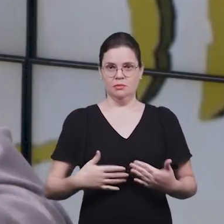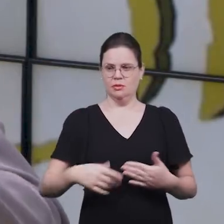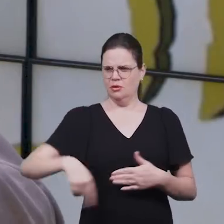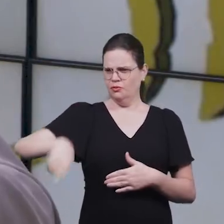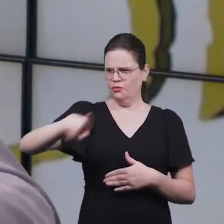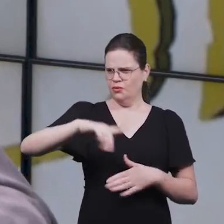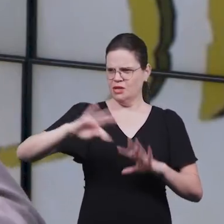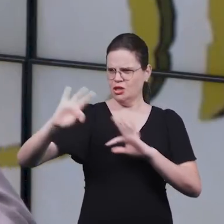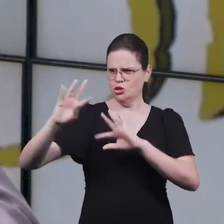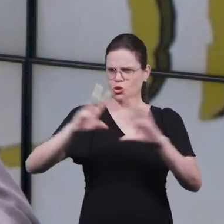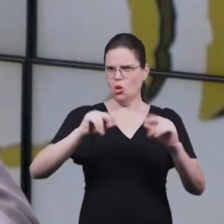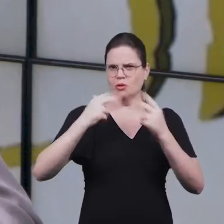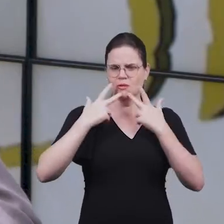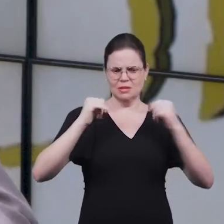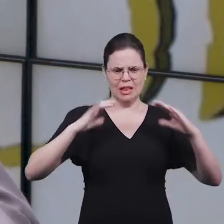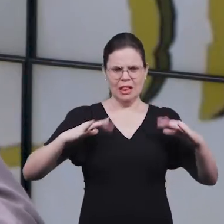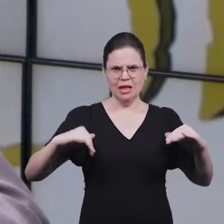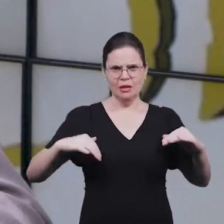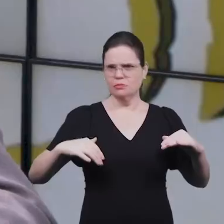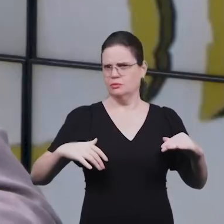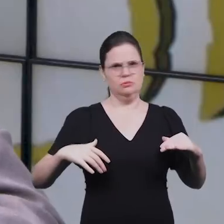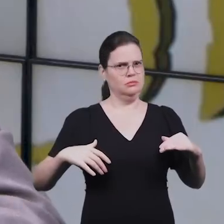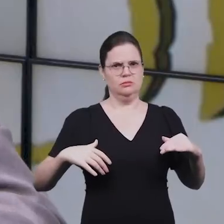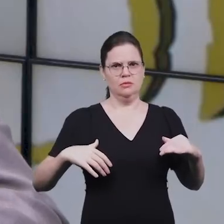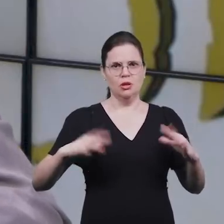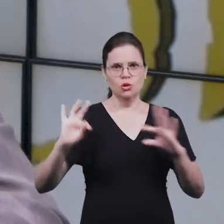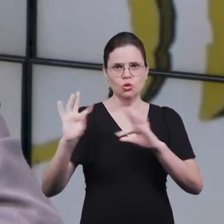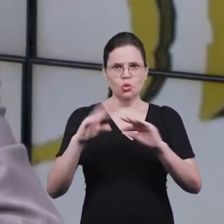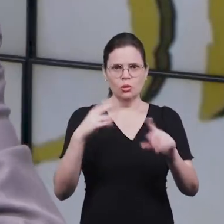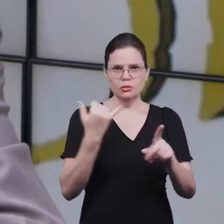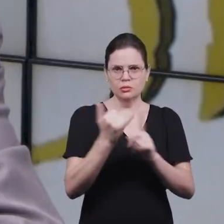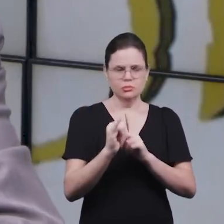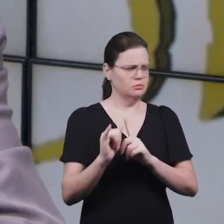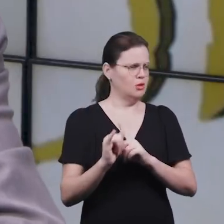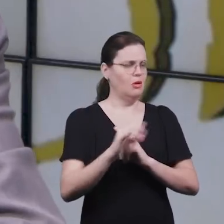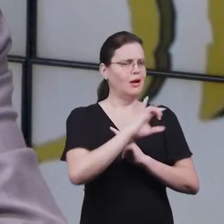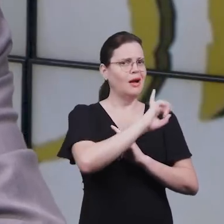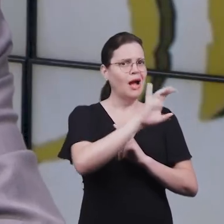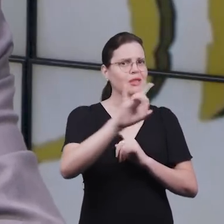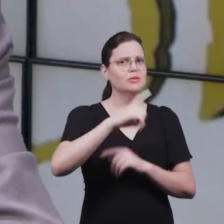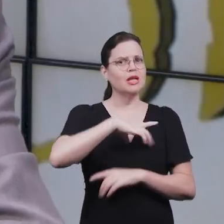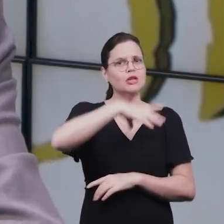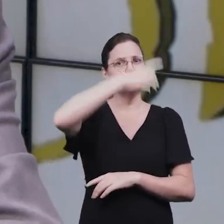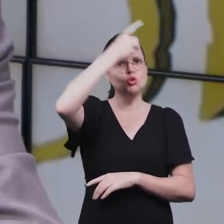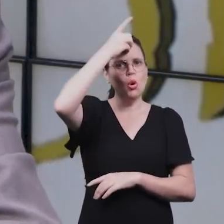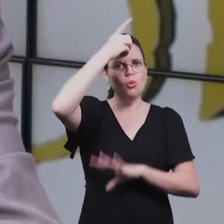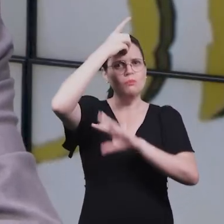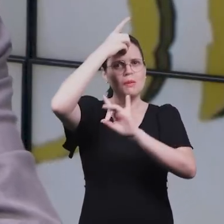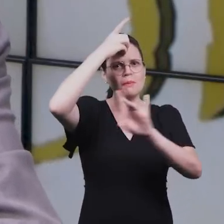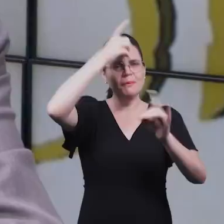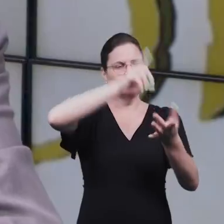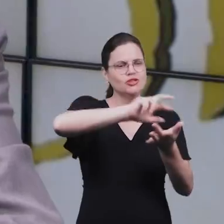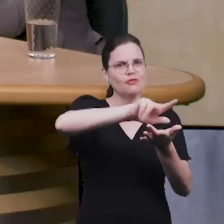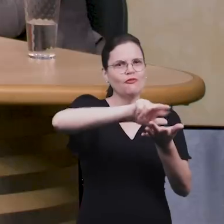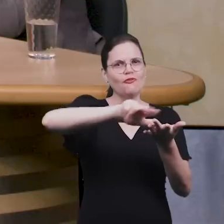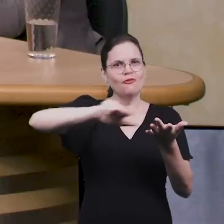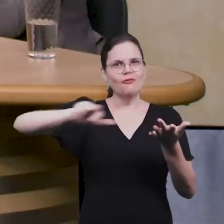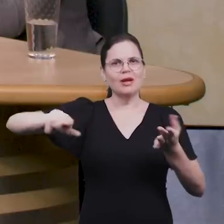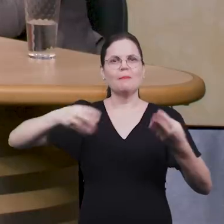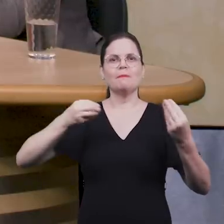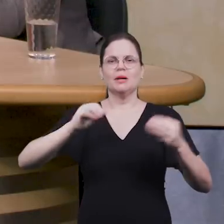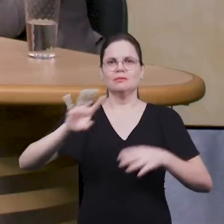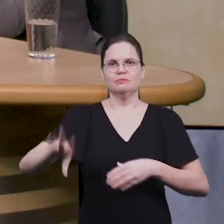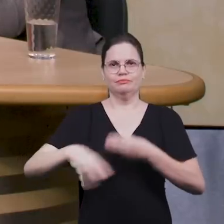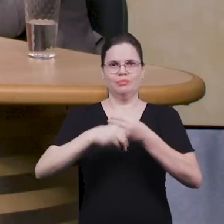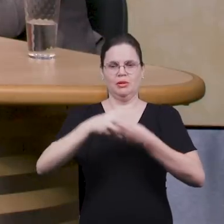Tem todos interpretação? Não. Mas cada um terá dons para a edificação do corpo. O corpo da igreja, né? Então, essa